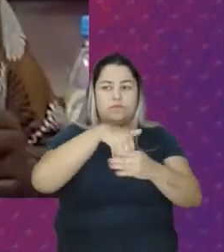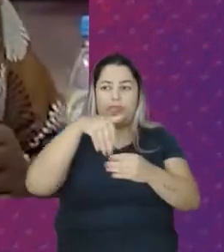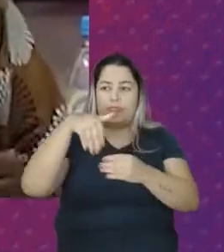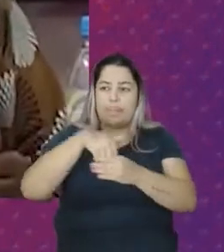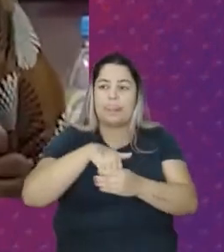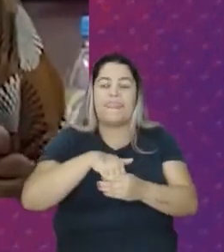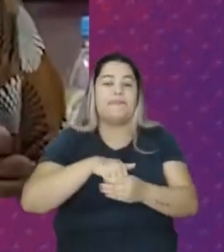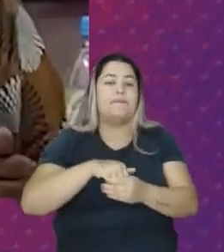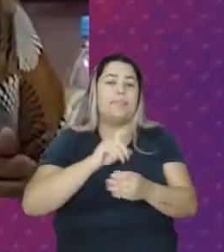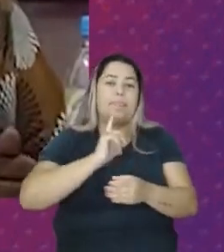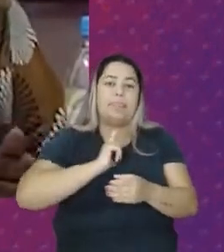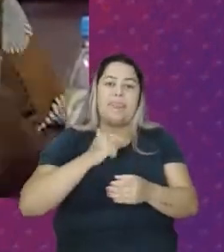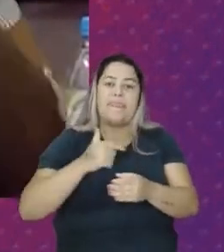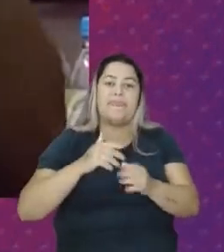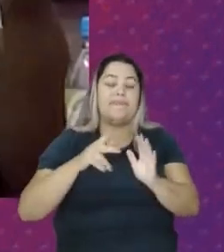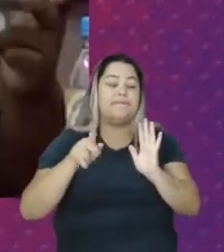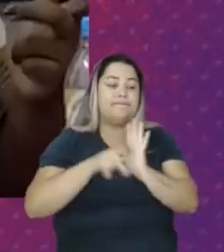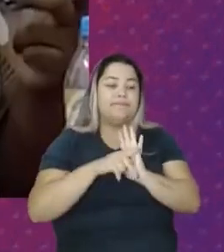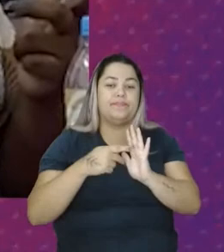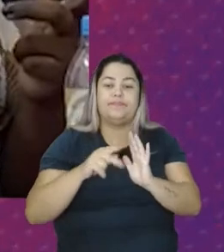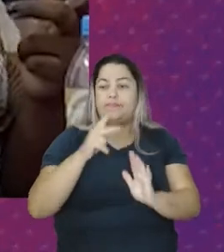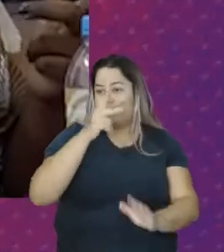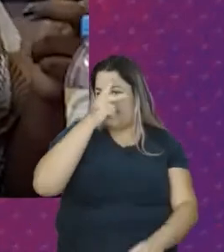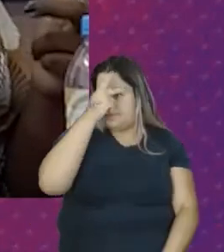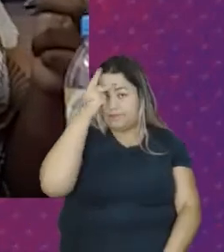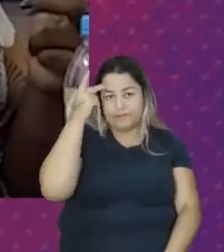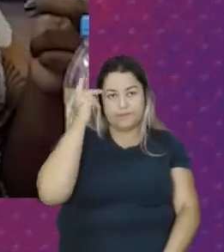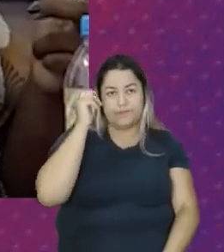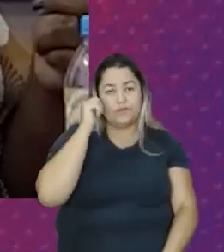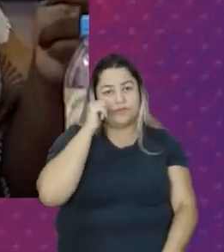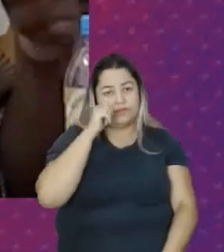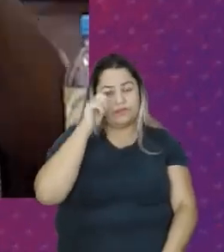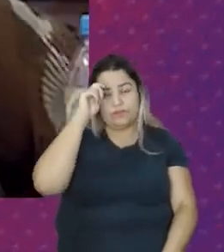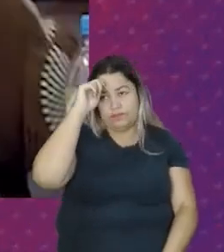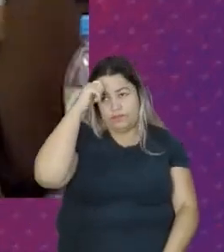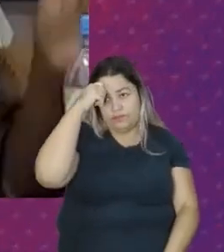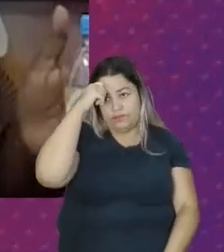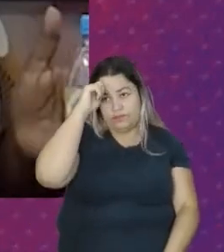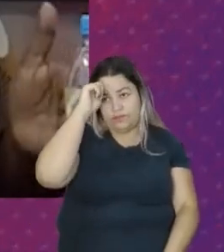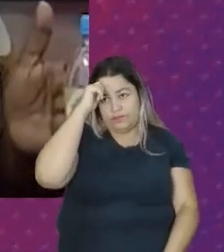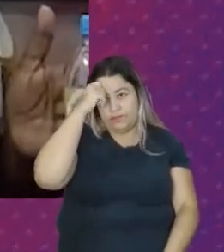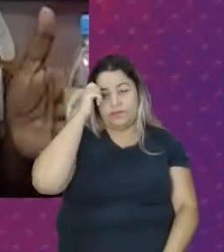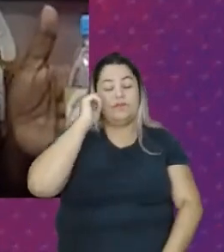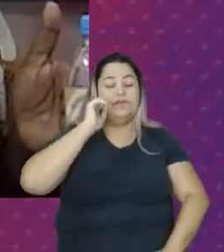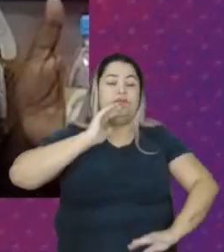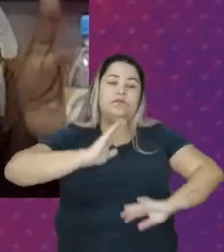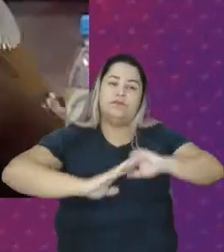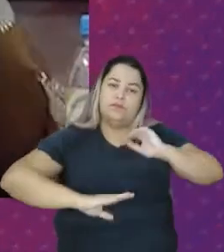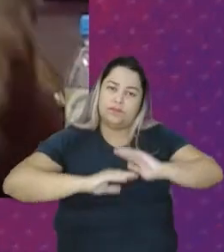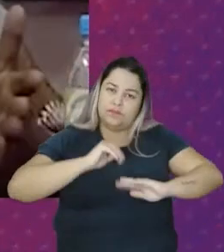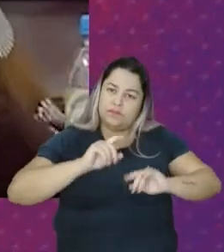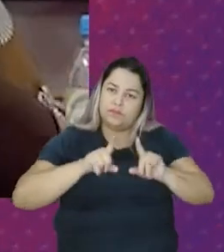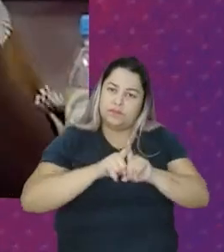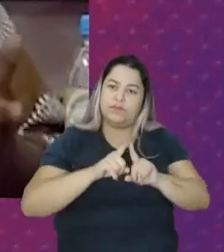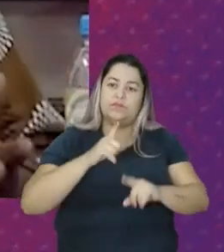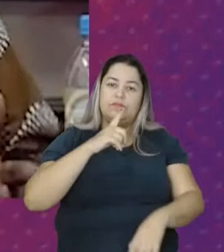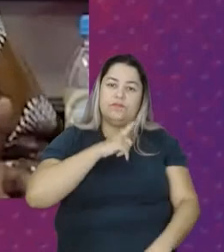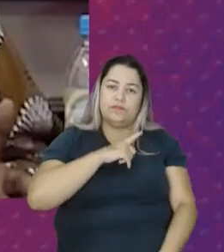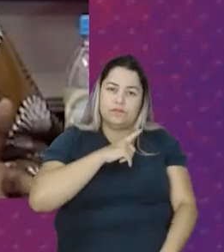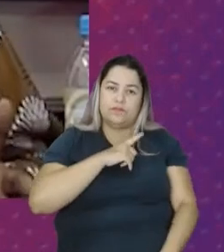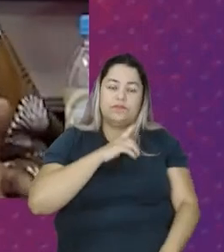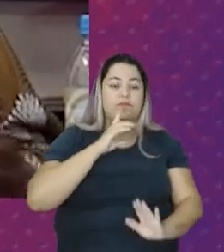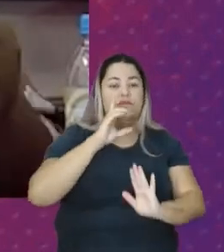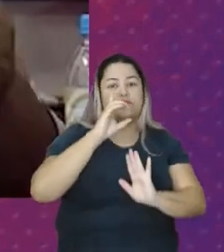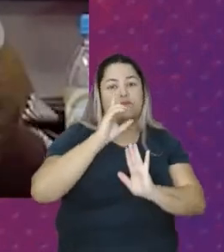tinha propriedade não tinha direito ao voto. E as pessoas negras, né, de forma alguma, tinham direito ao